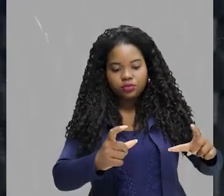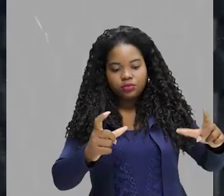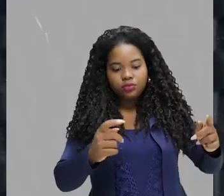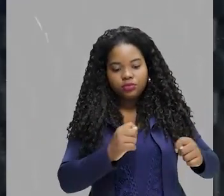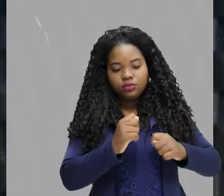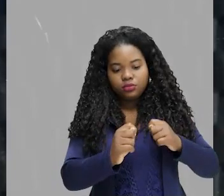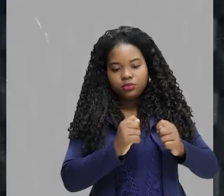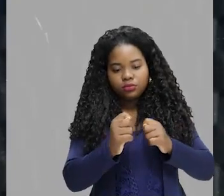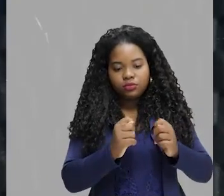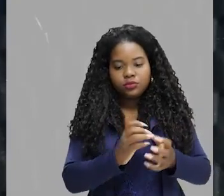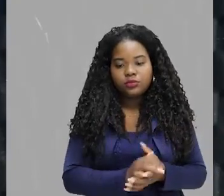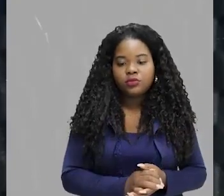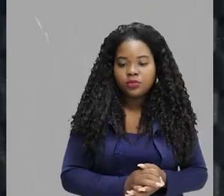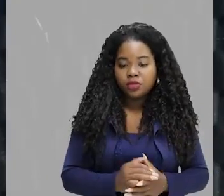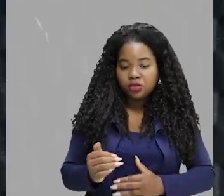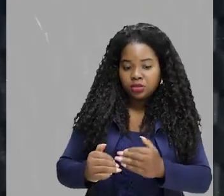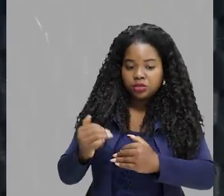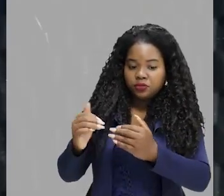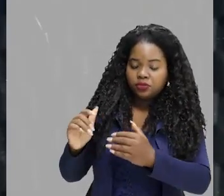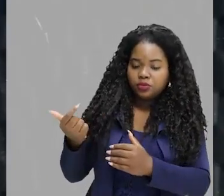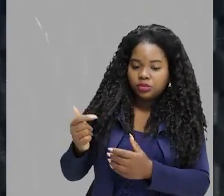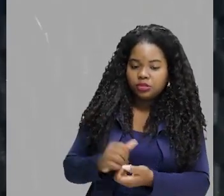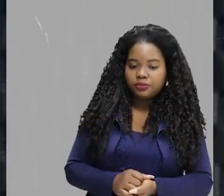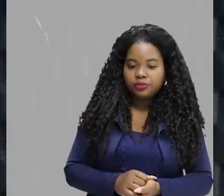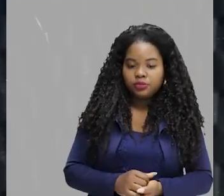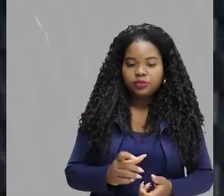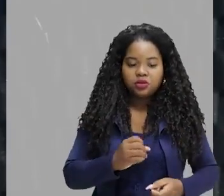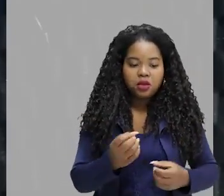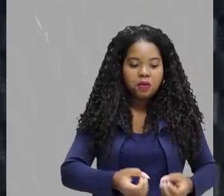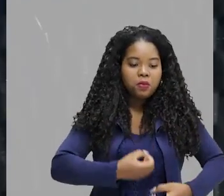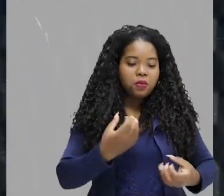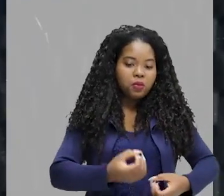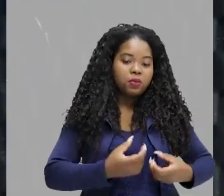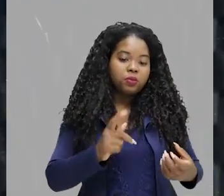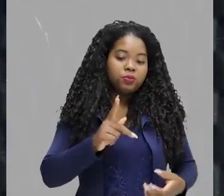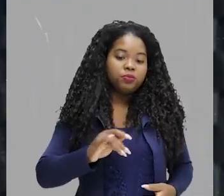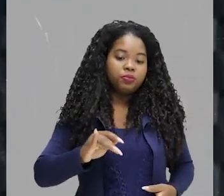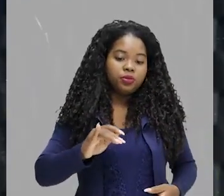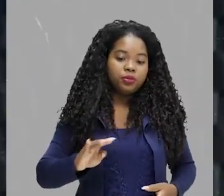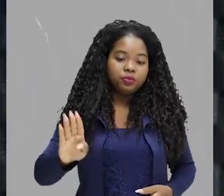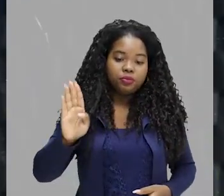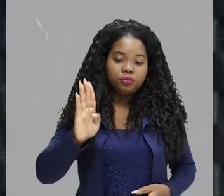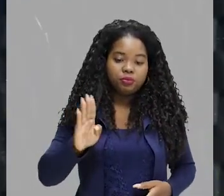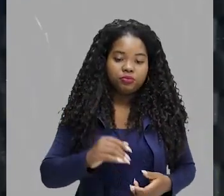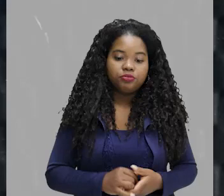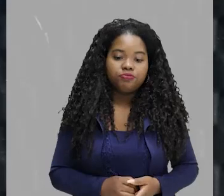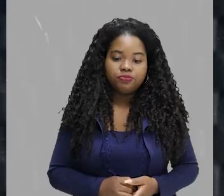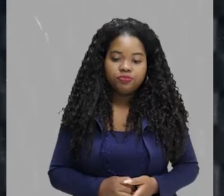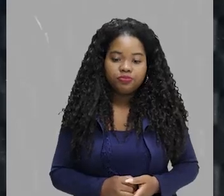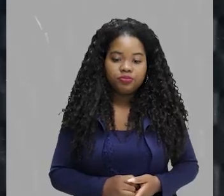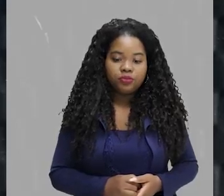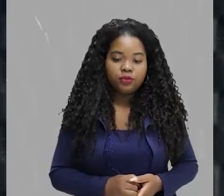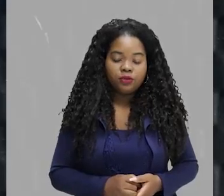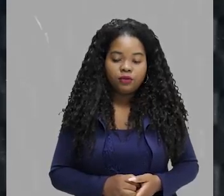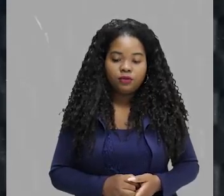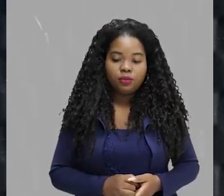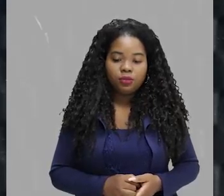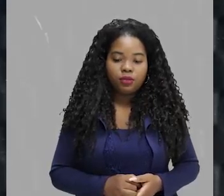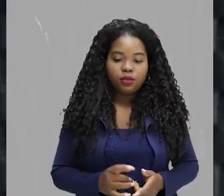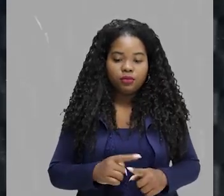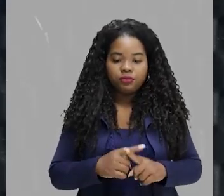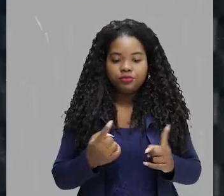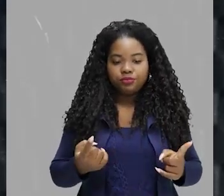até atingir índices maiores de produção, ou até de PIB, falando do país, Produto Interno Bruto, mas se isso não